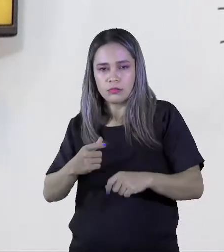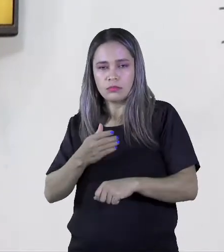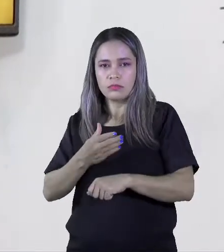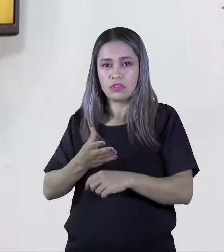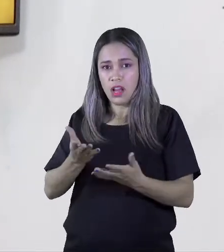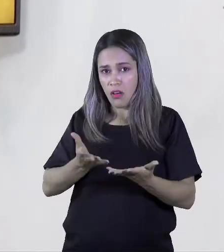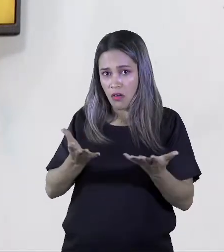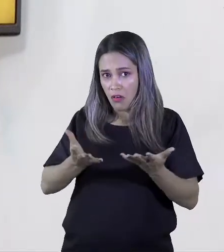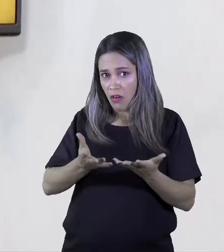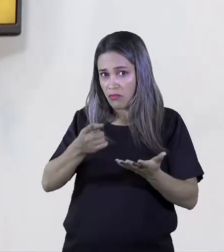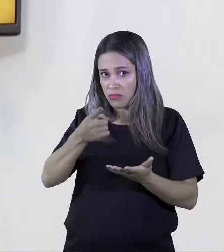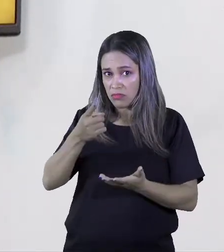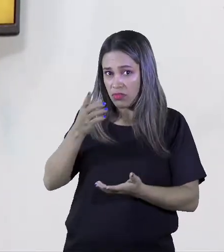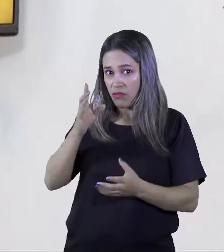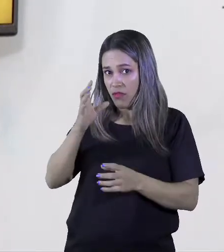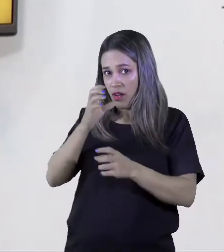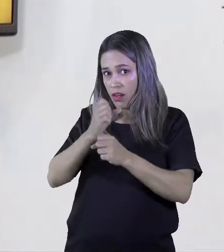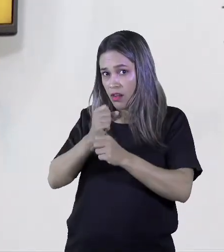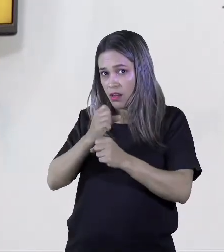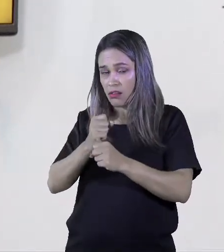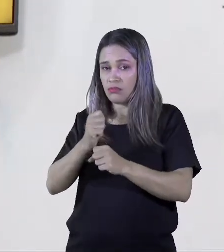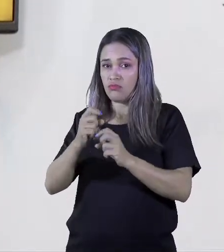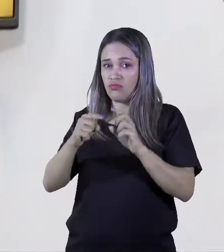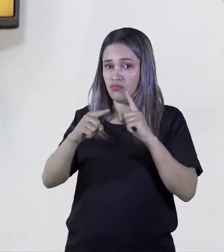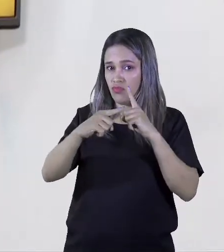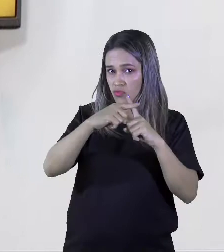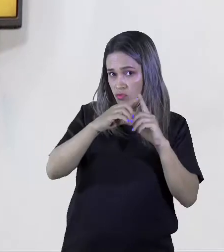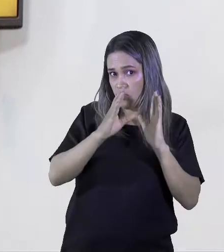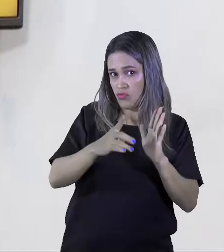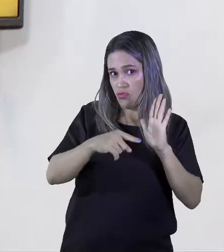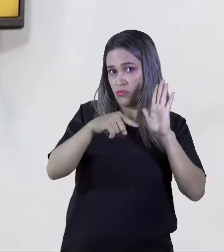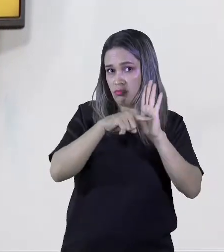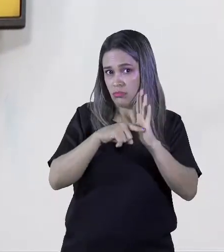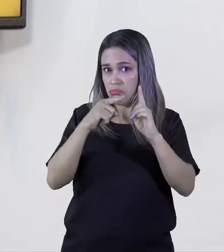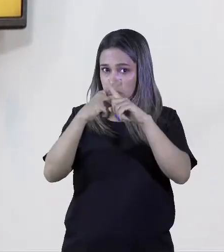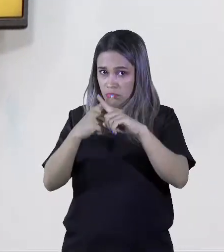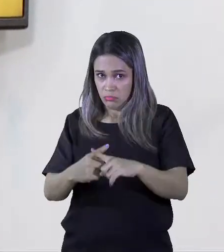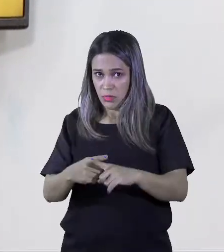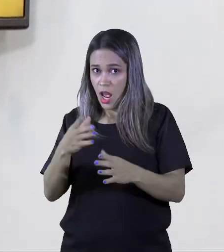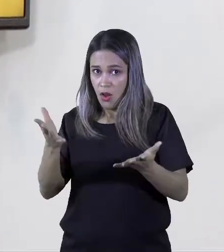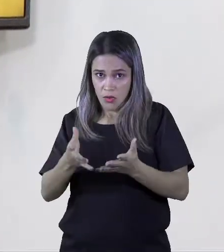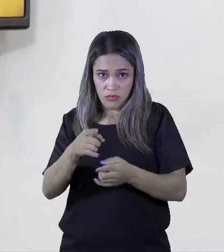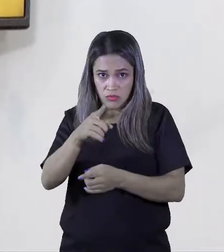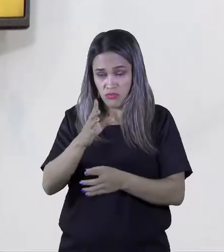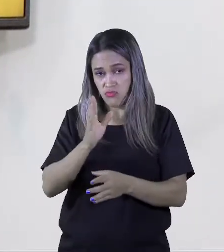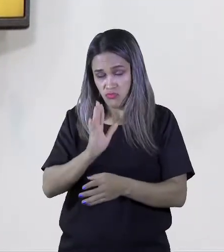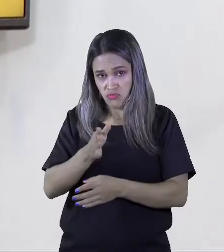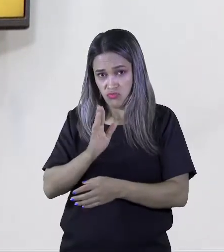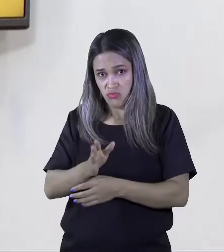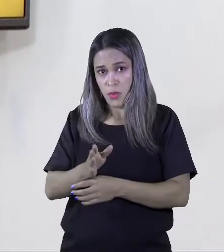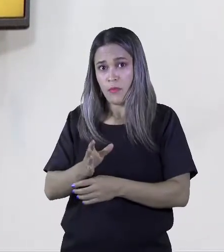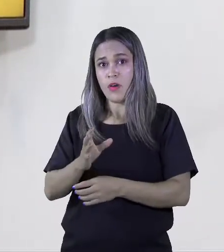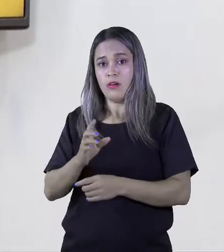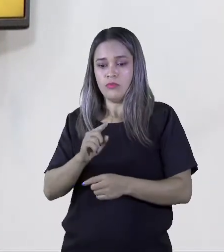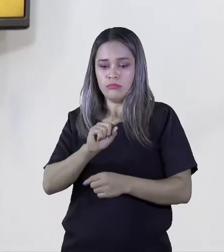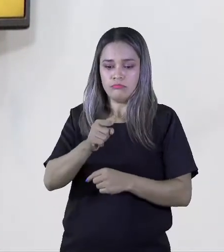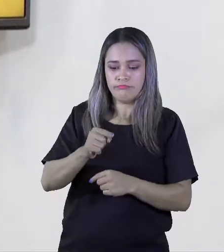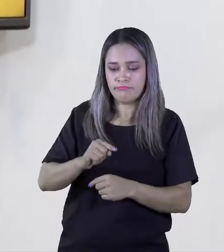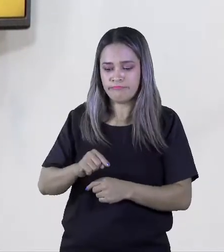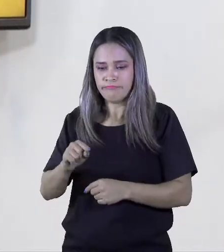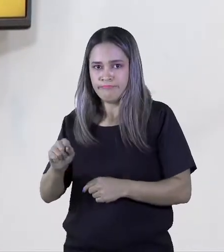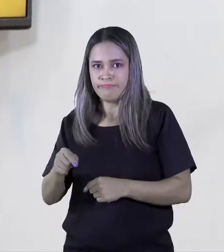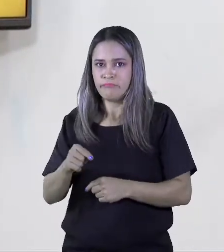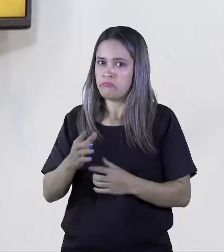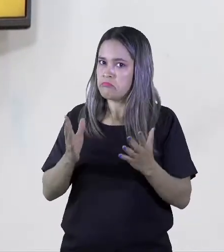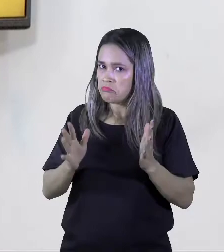você já tem domínio das operações de soma, subtração e multiplicação, então você já pode fazer essas operações com eles,